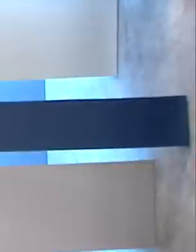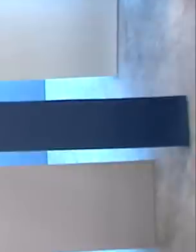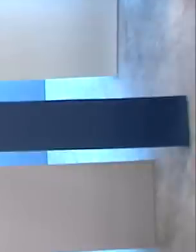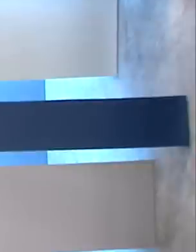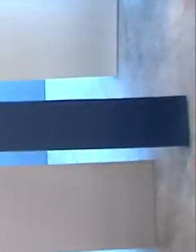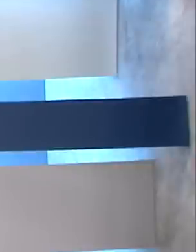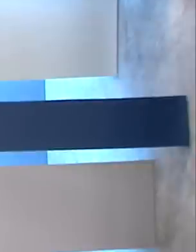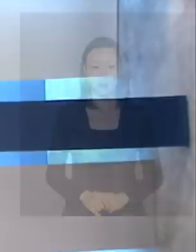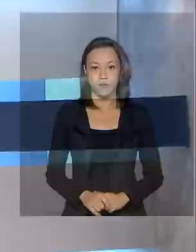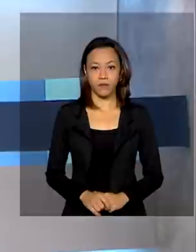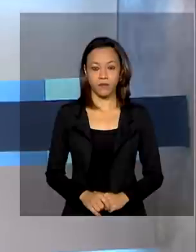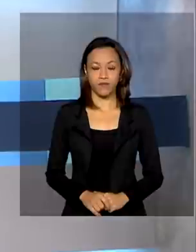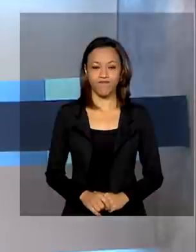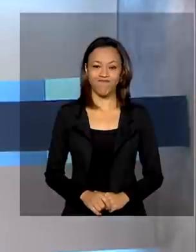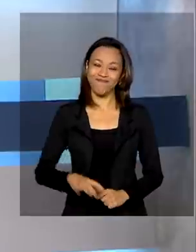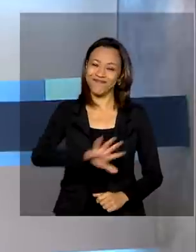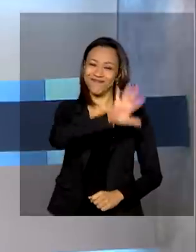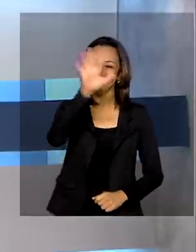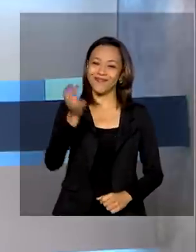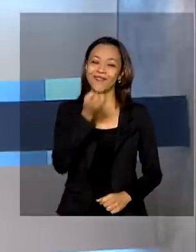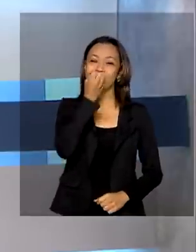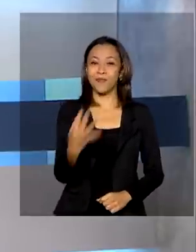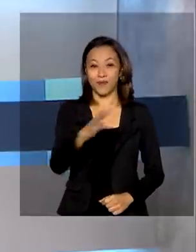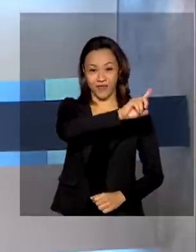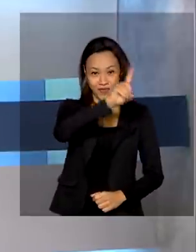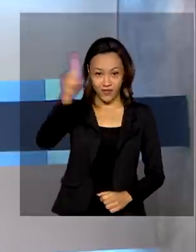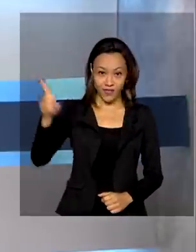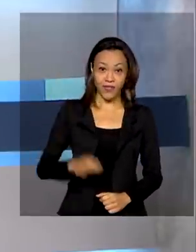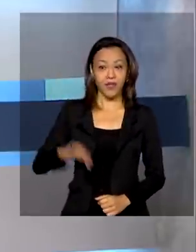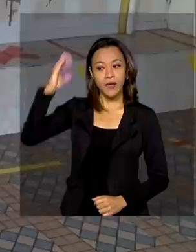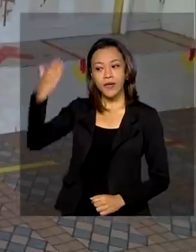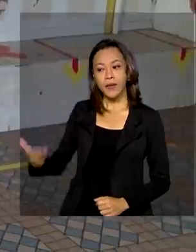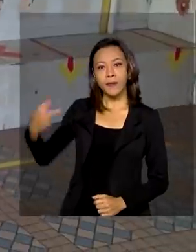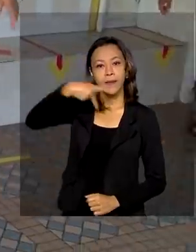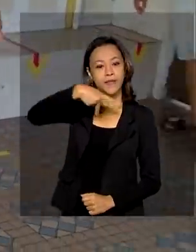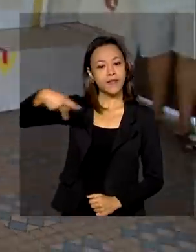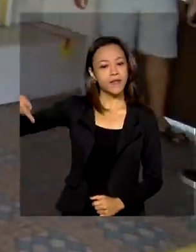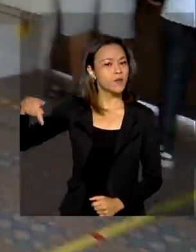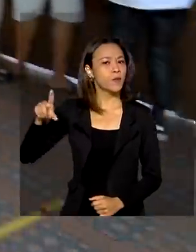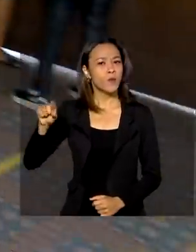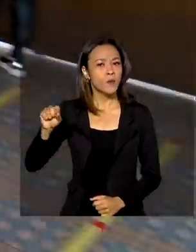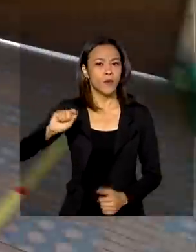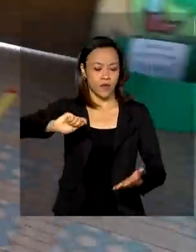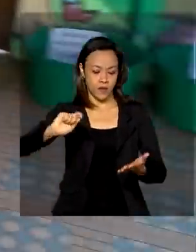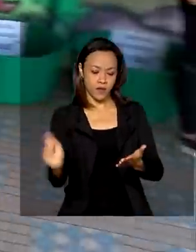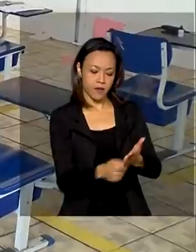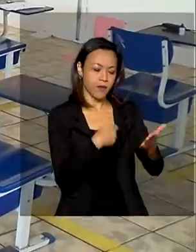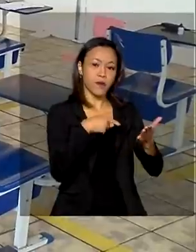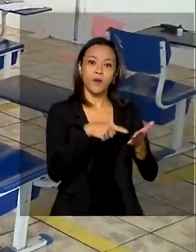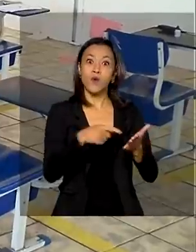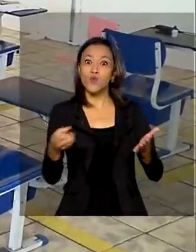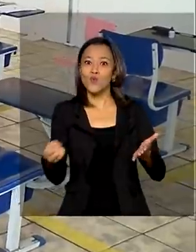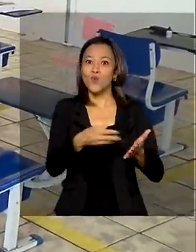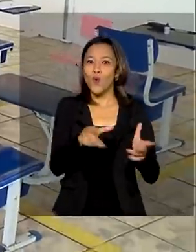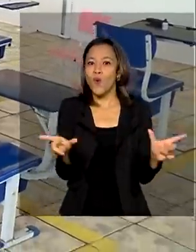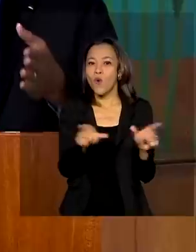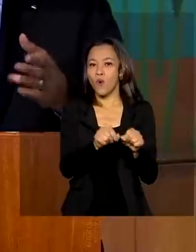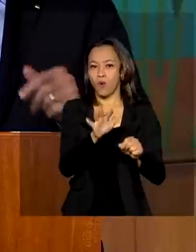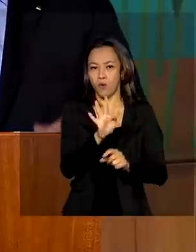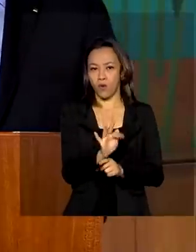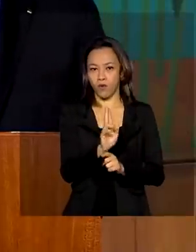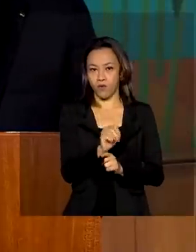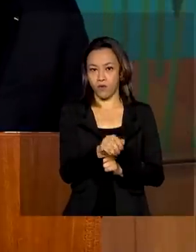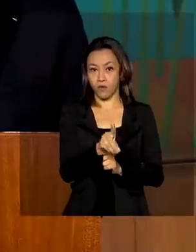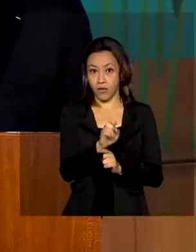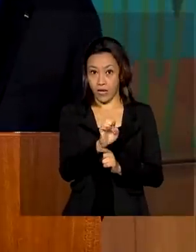o Olá bom dia presidente Jair bolsonaro regulamentam novo fundeb só